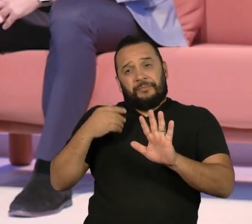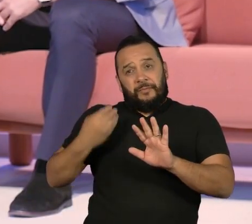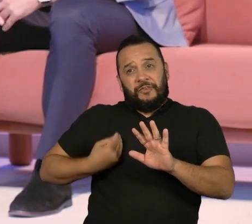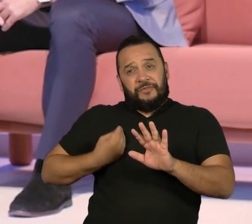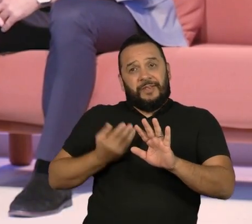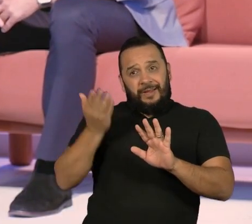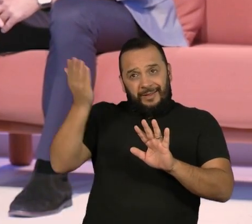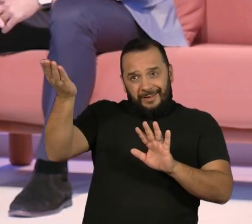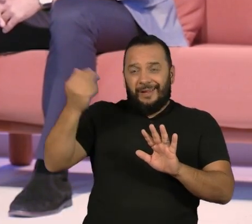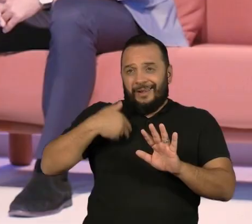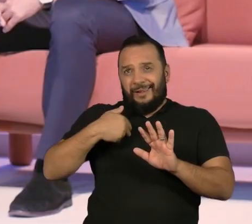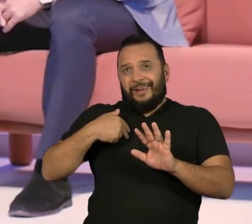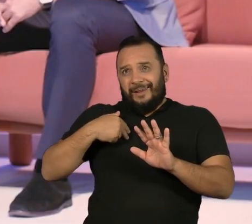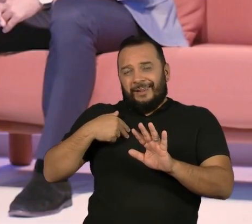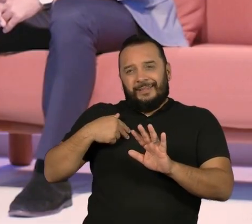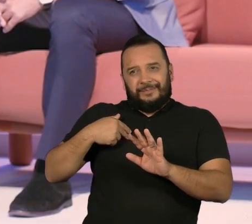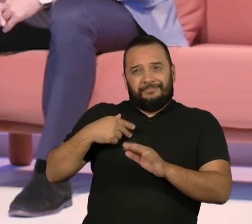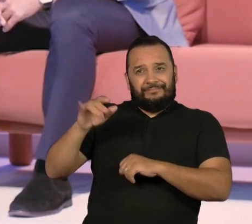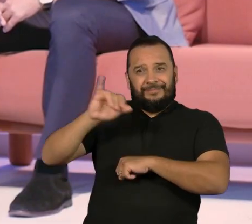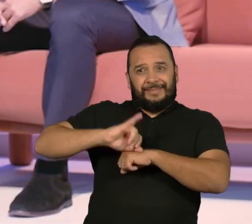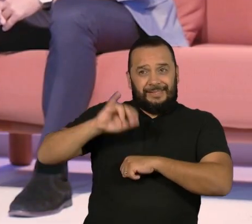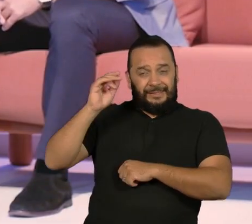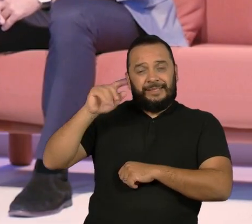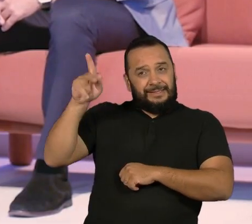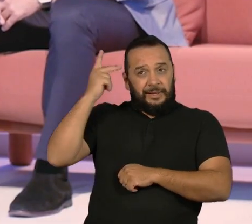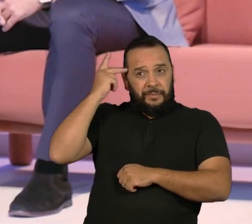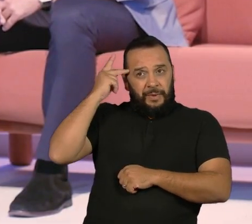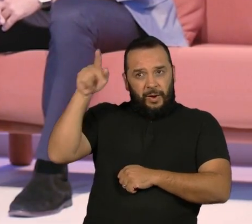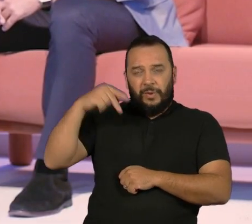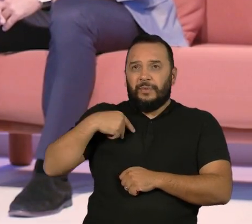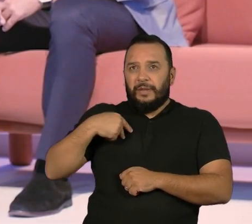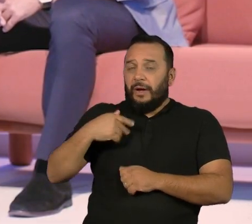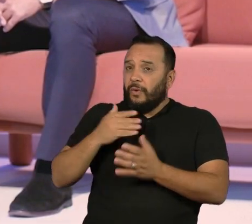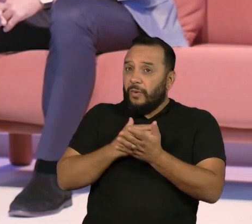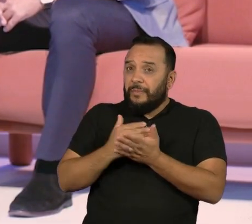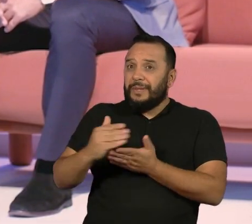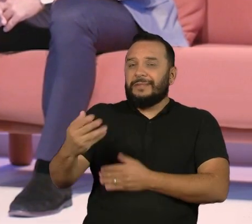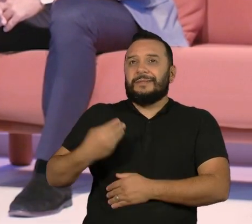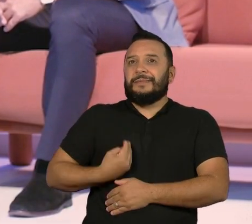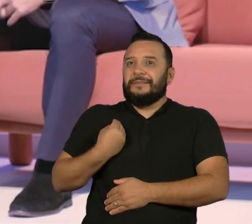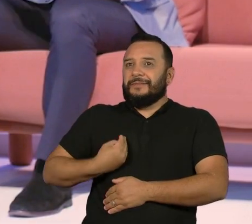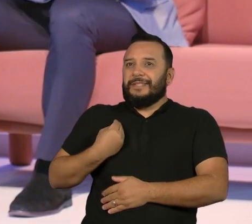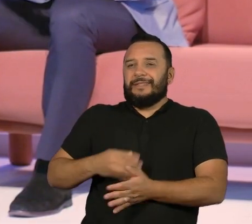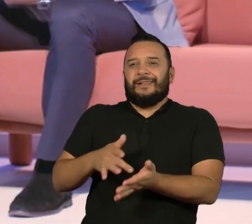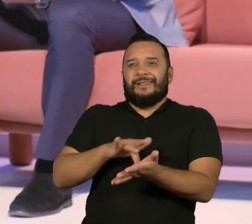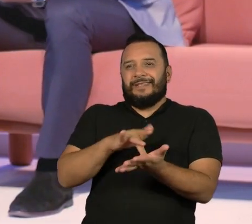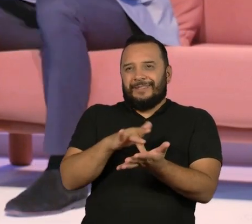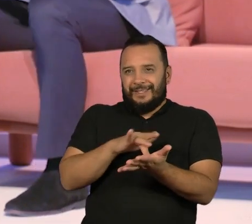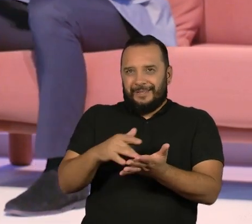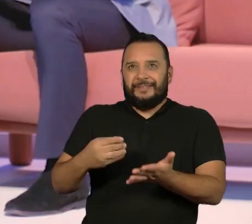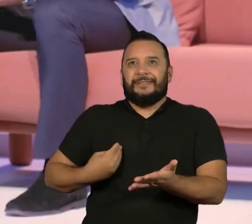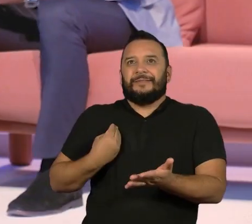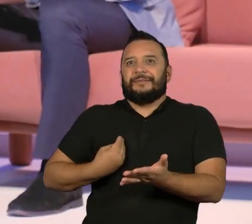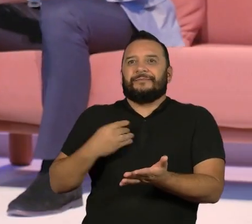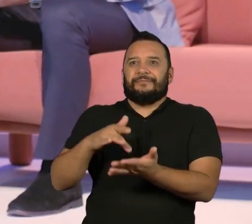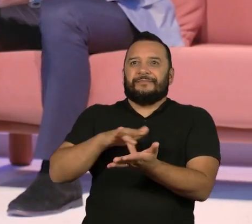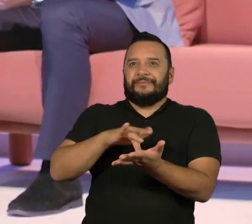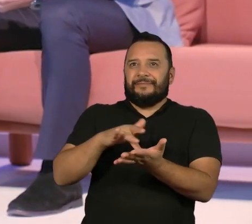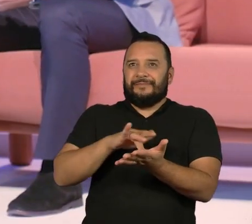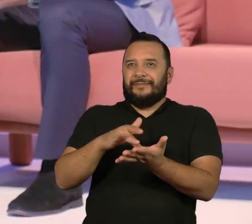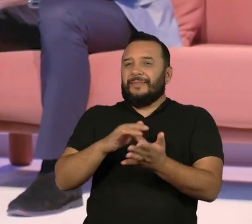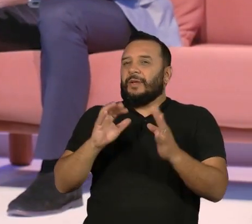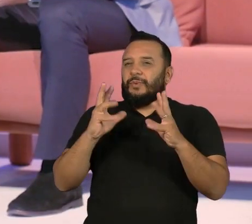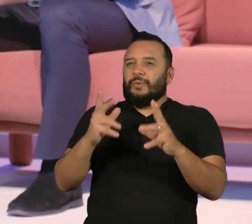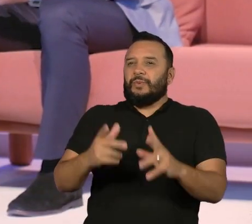durante o começo da minha carreira. E ali eu comecei uma vida que eu falei, caramba, é muito legal isso, e balé, né? Eu acho que tudo